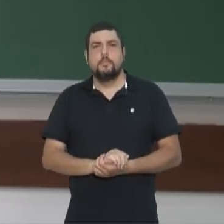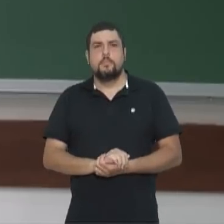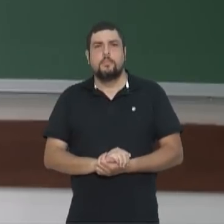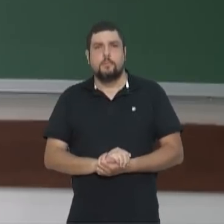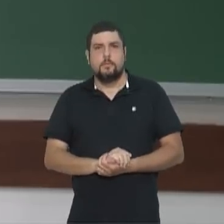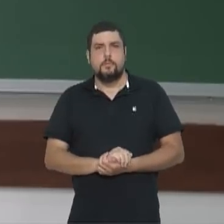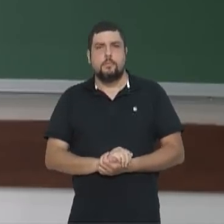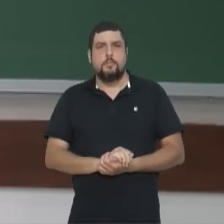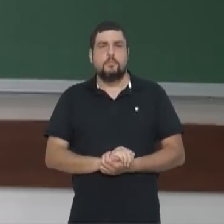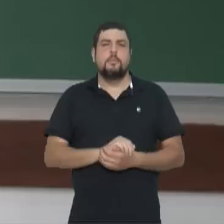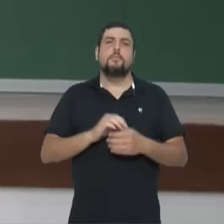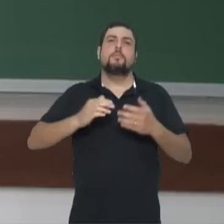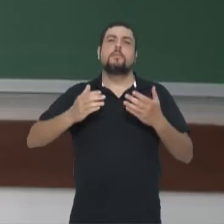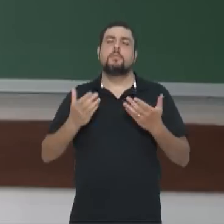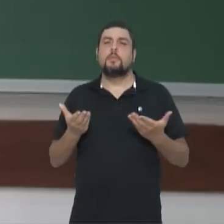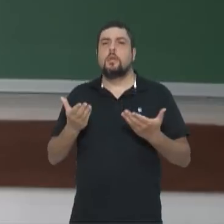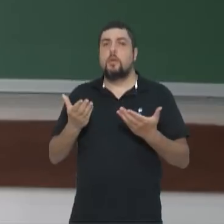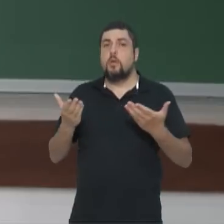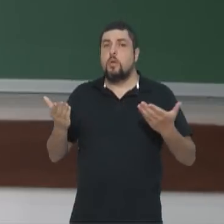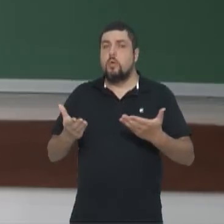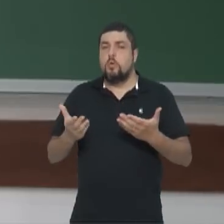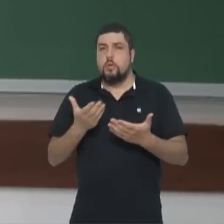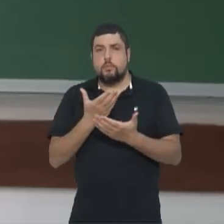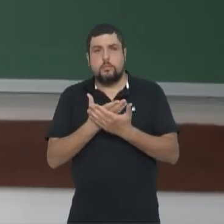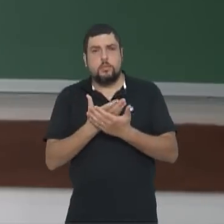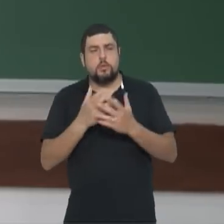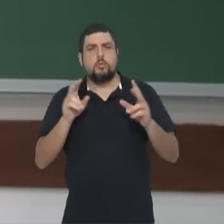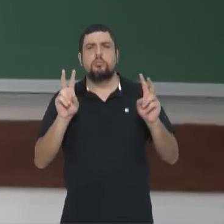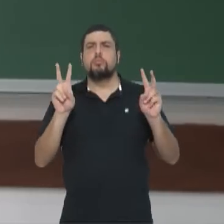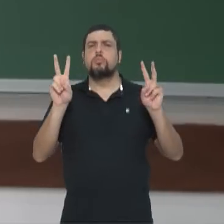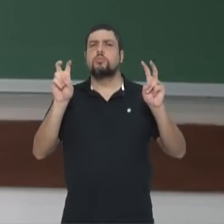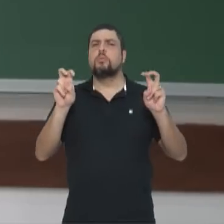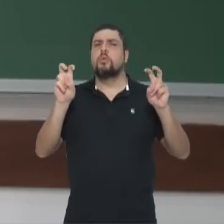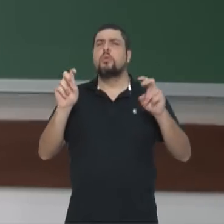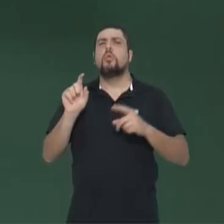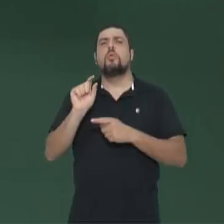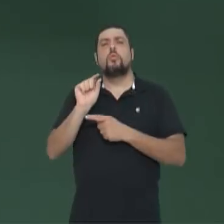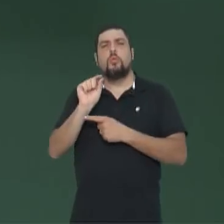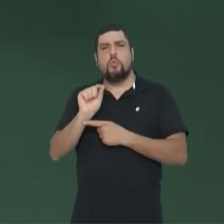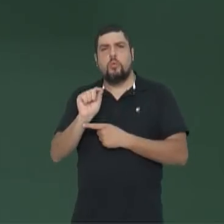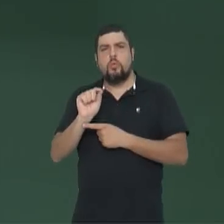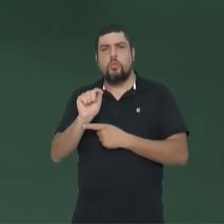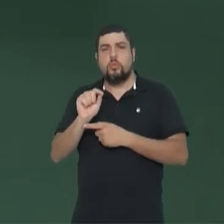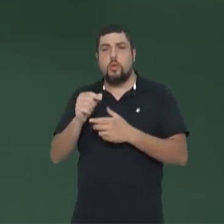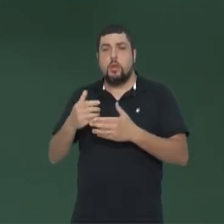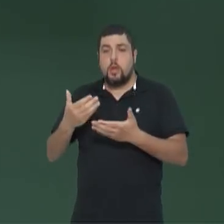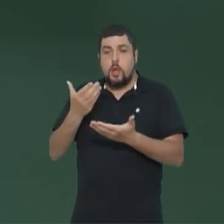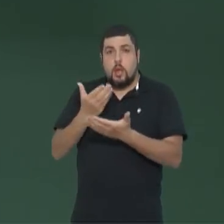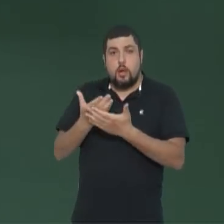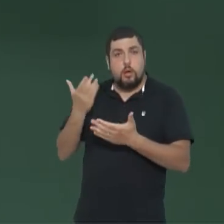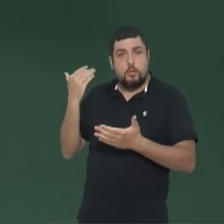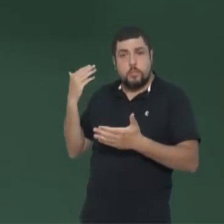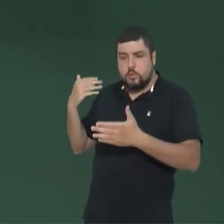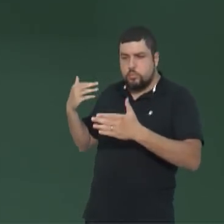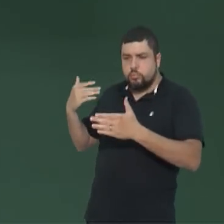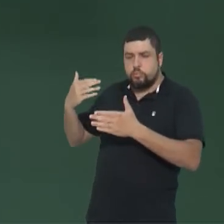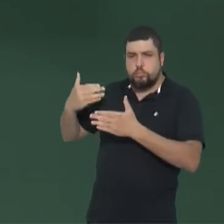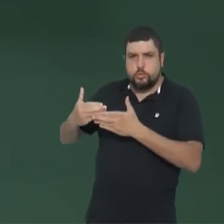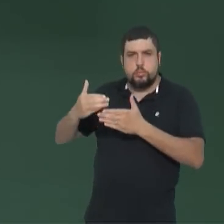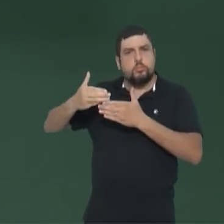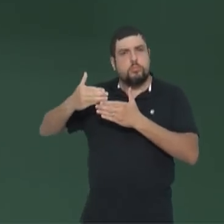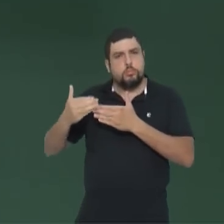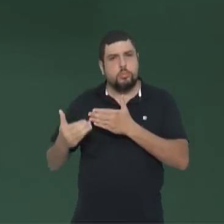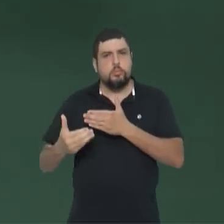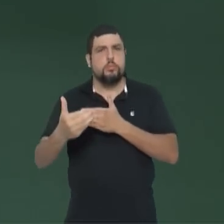garantida, ok? O assunto da nossa aula de hoje é a continuação da nossa última aula, né? Então